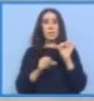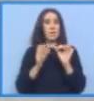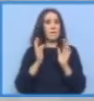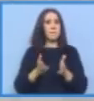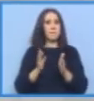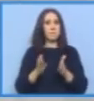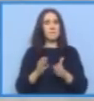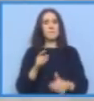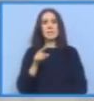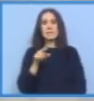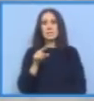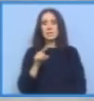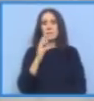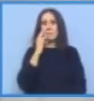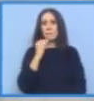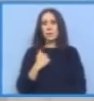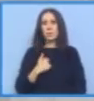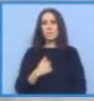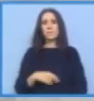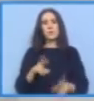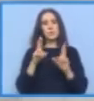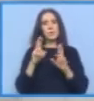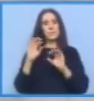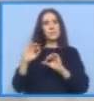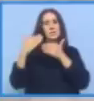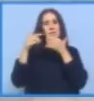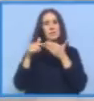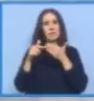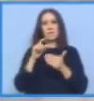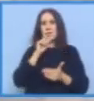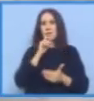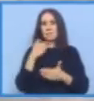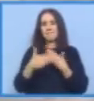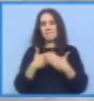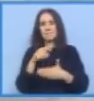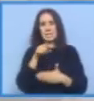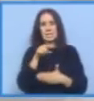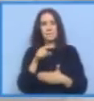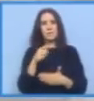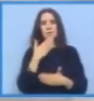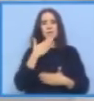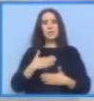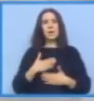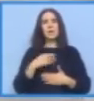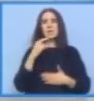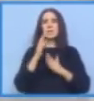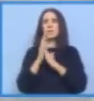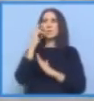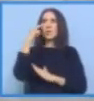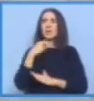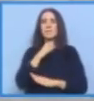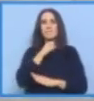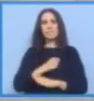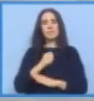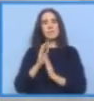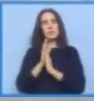eu acho que esta parte, e espero que esta iniciativa seja capaz de caminhar neste sentido, de nos deixarmos olhar por Deus e de olhar